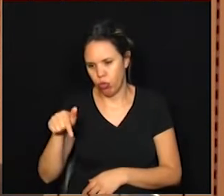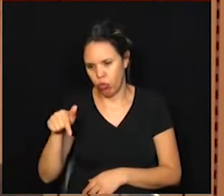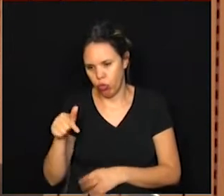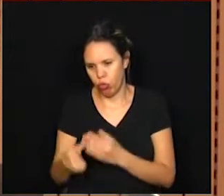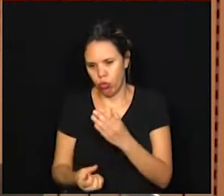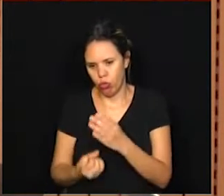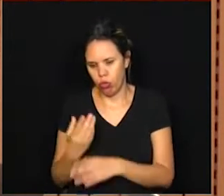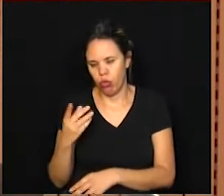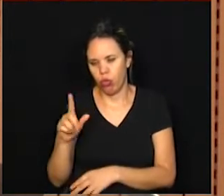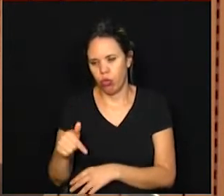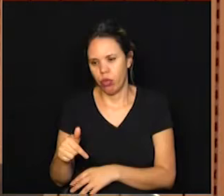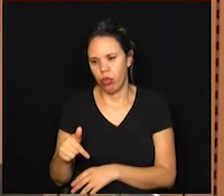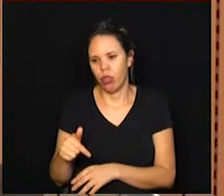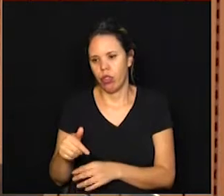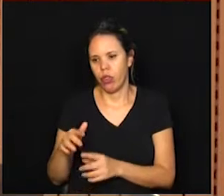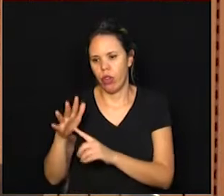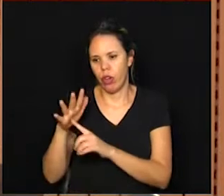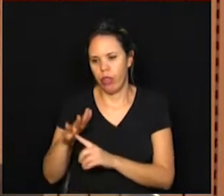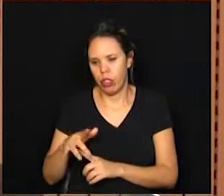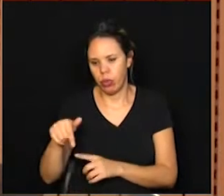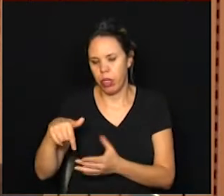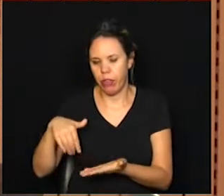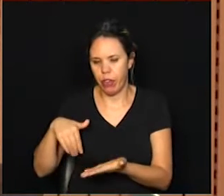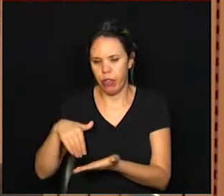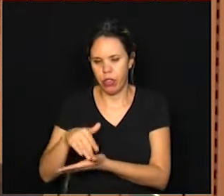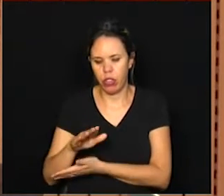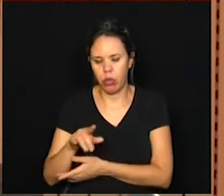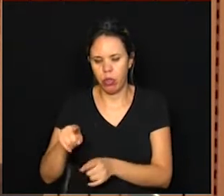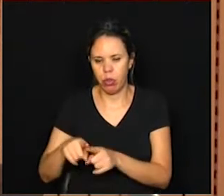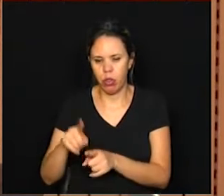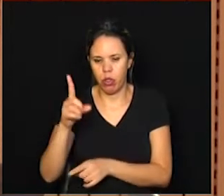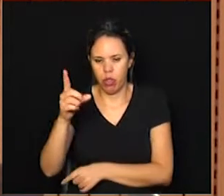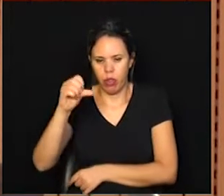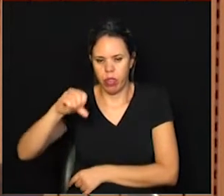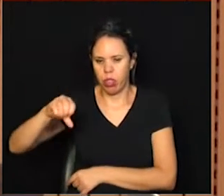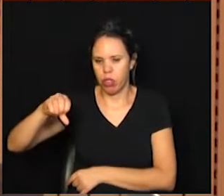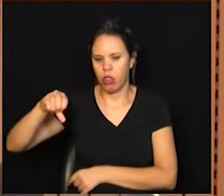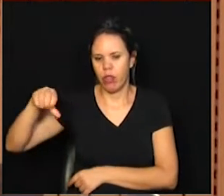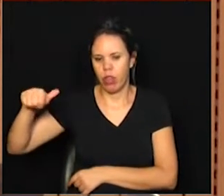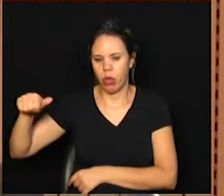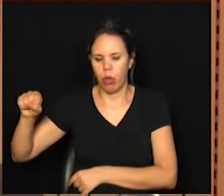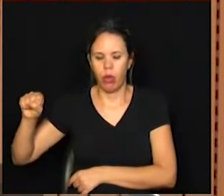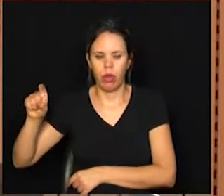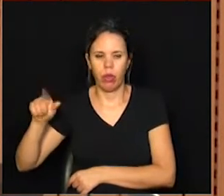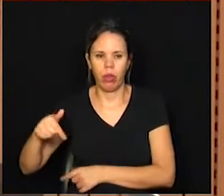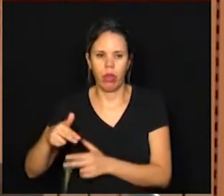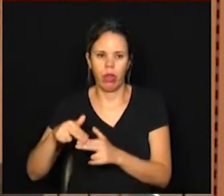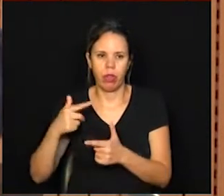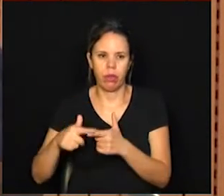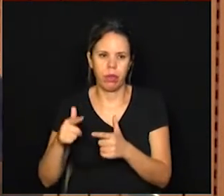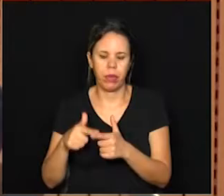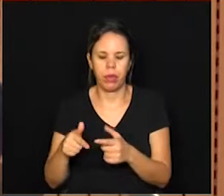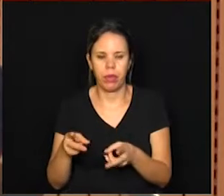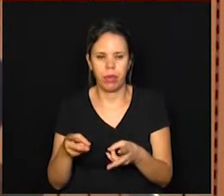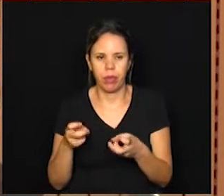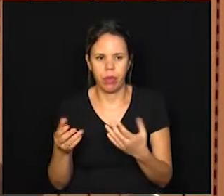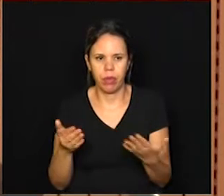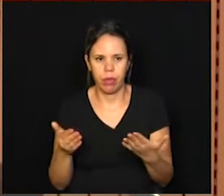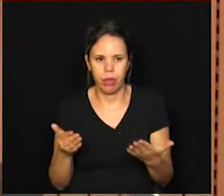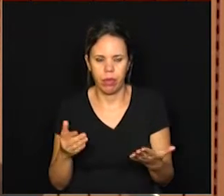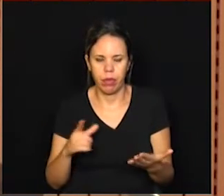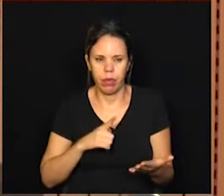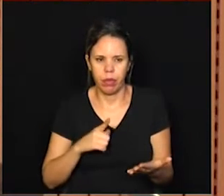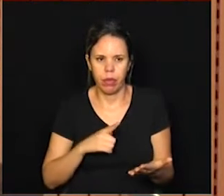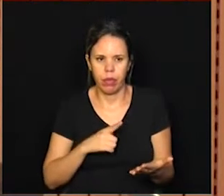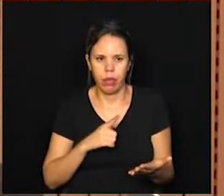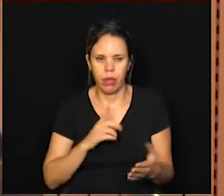da fake news, fosse demitido em 1998 por esse caso. Então, vocês vejam que havia gente